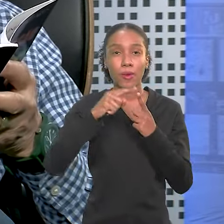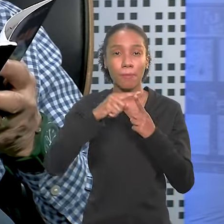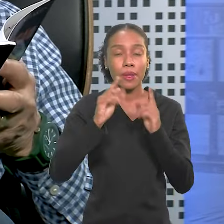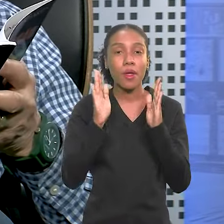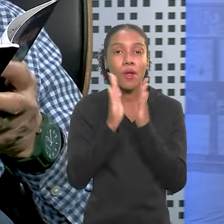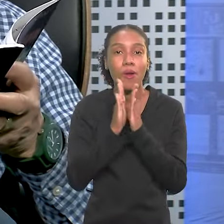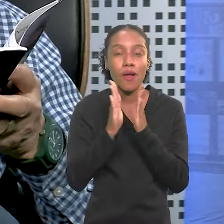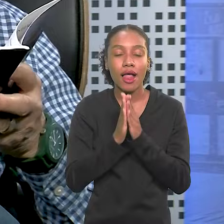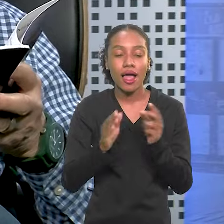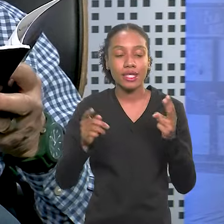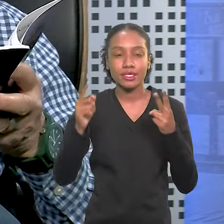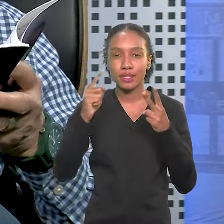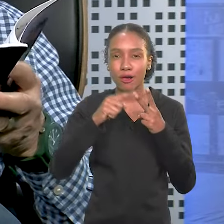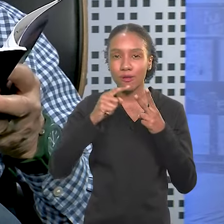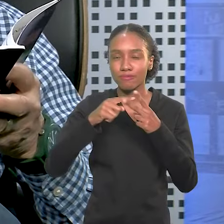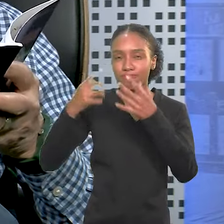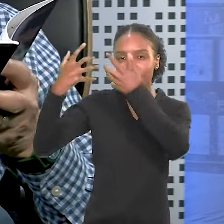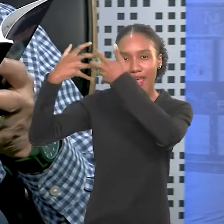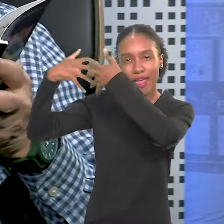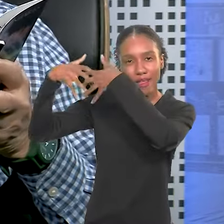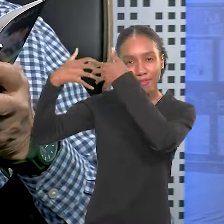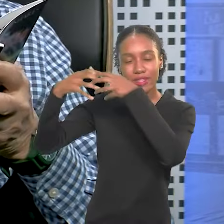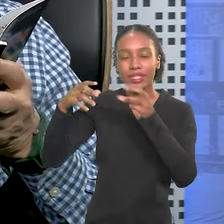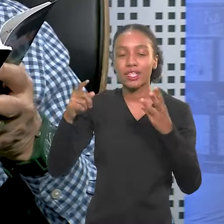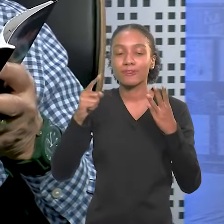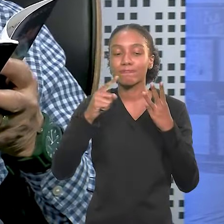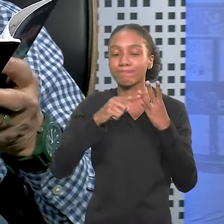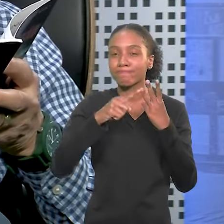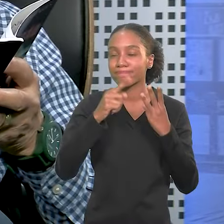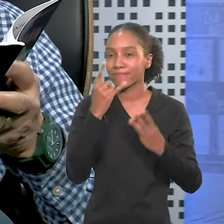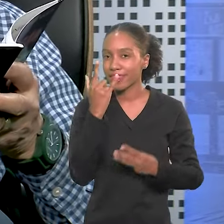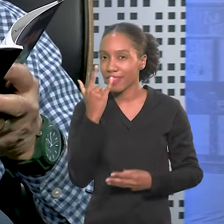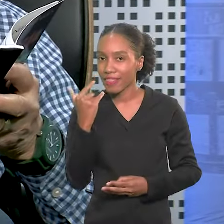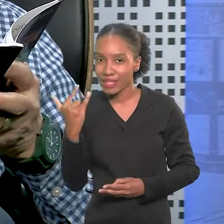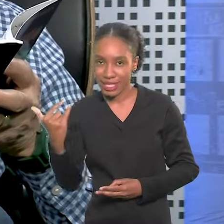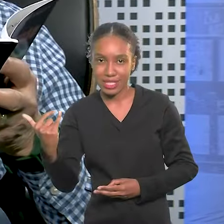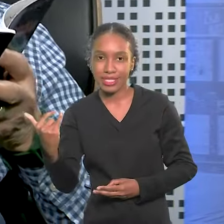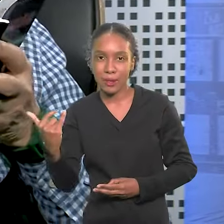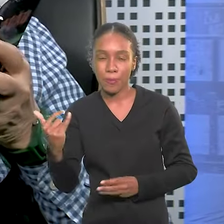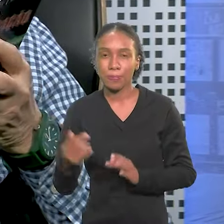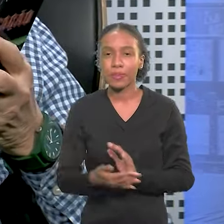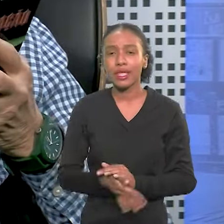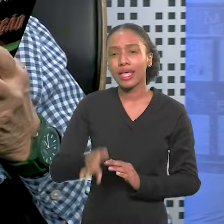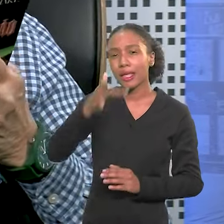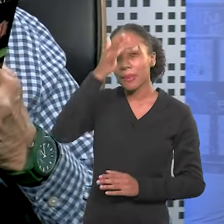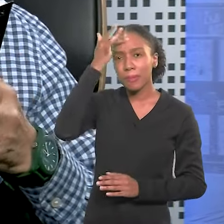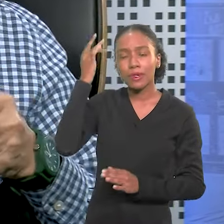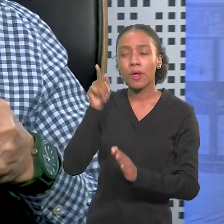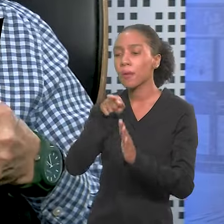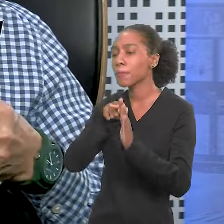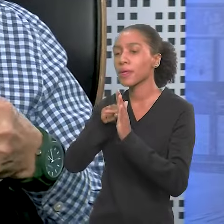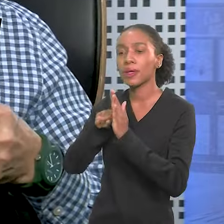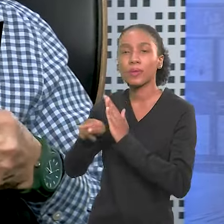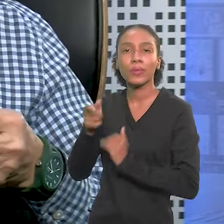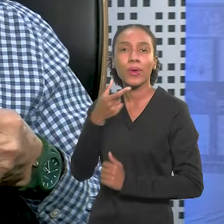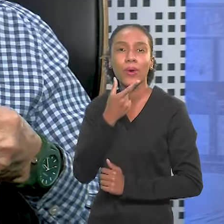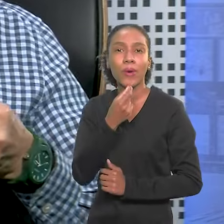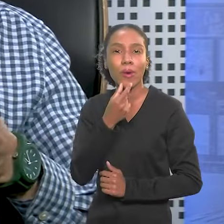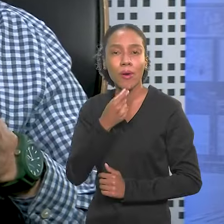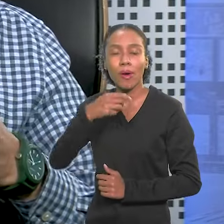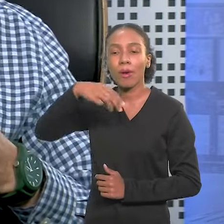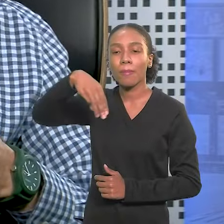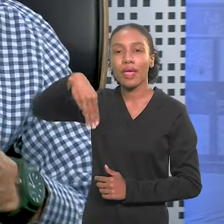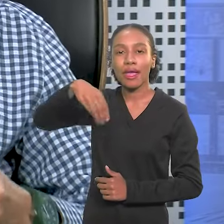oração meditação e tentação certa vez perguntaram a Lutero